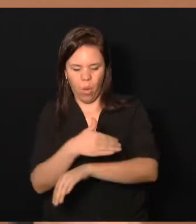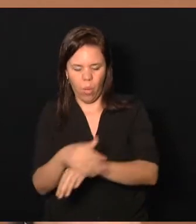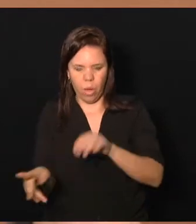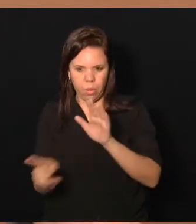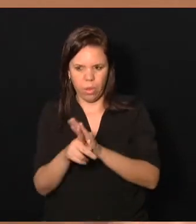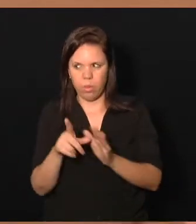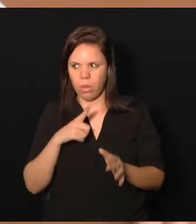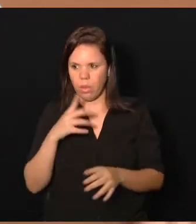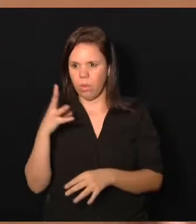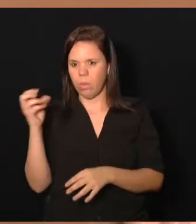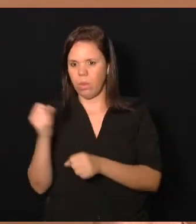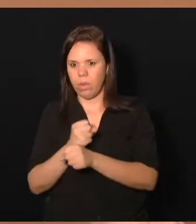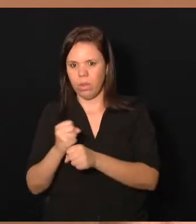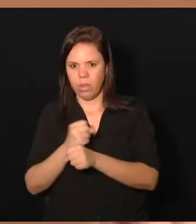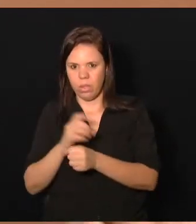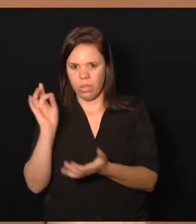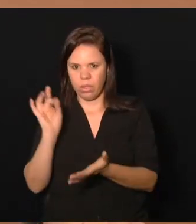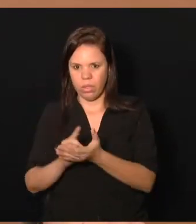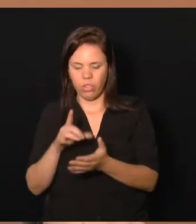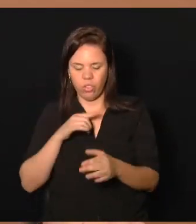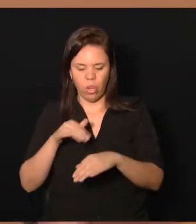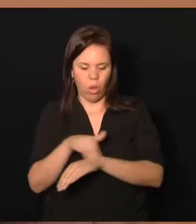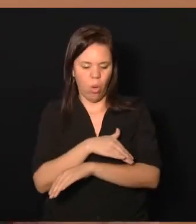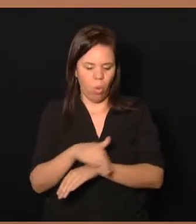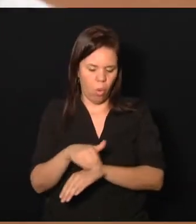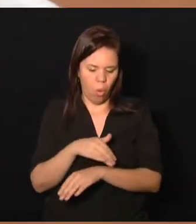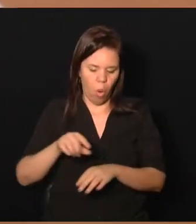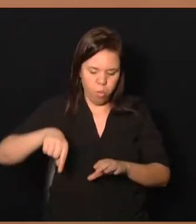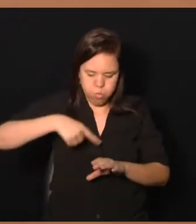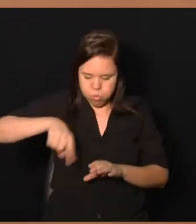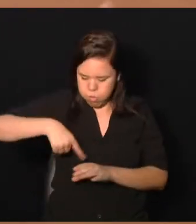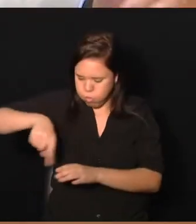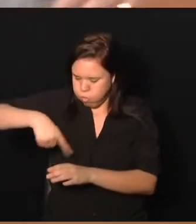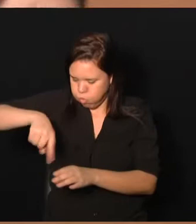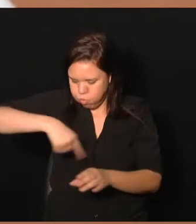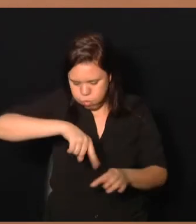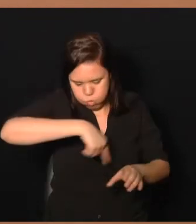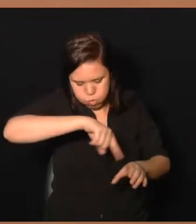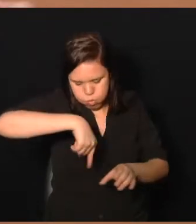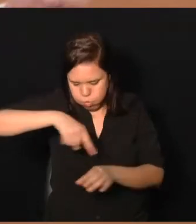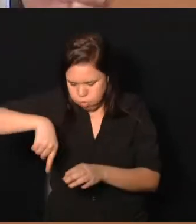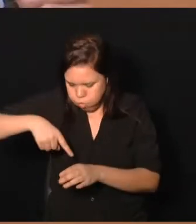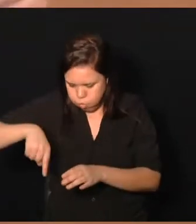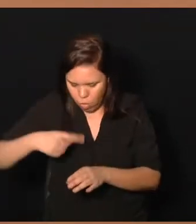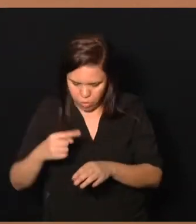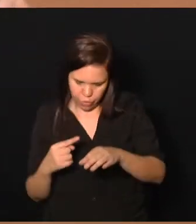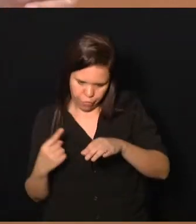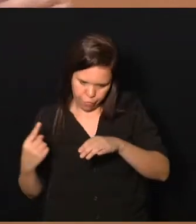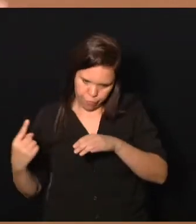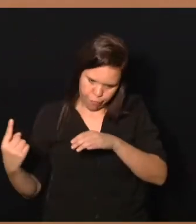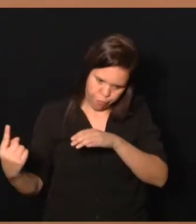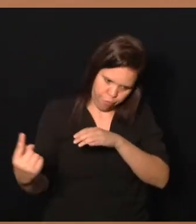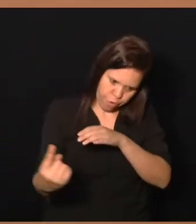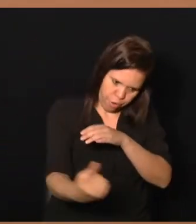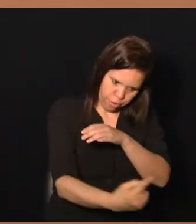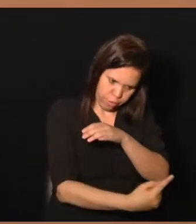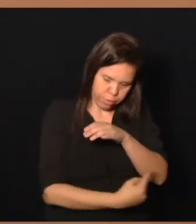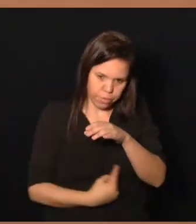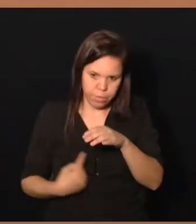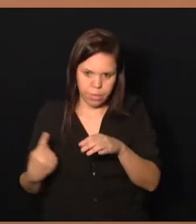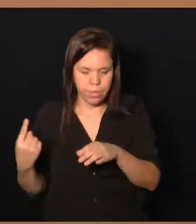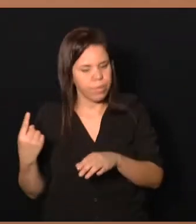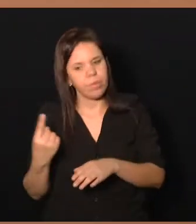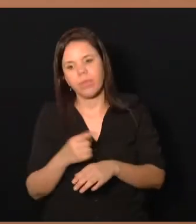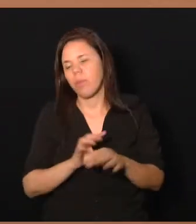que ela existia, e só buraco. E todo mundo era uma volta que faziam lá para cortar